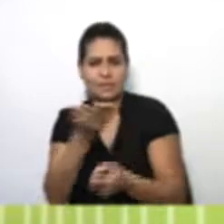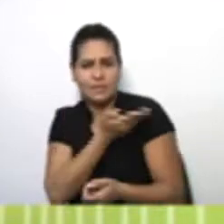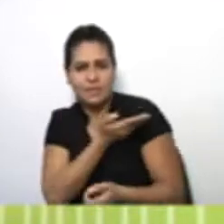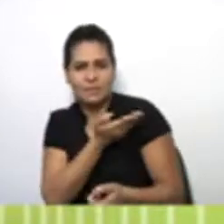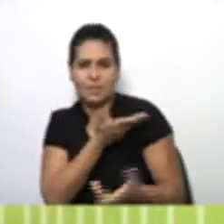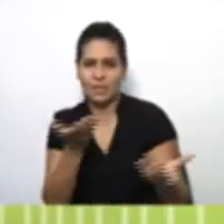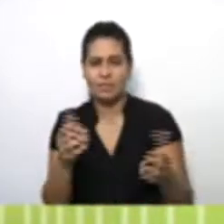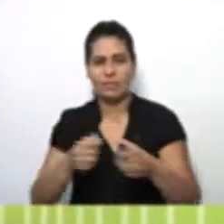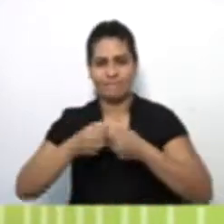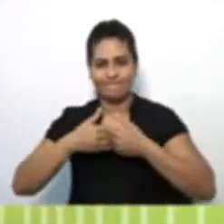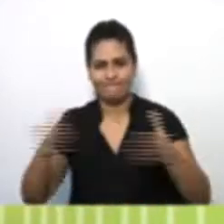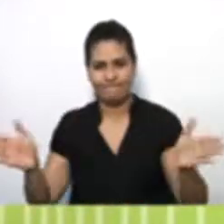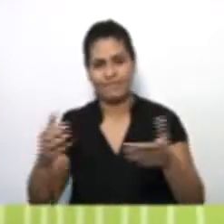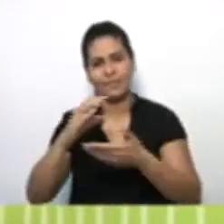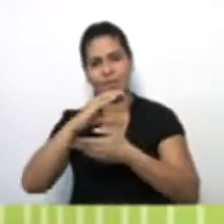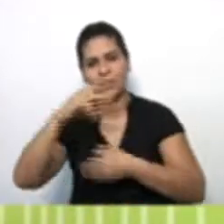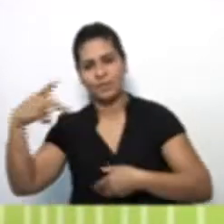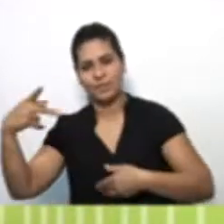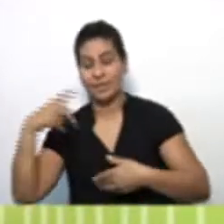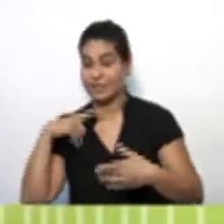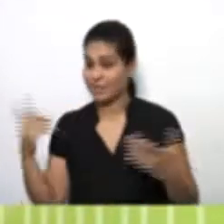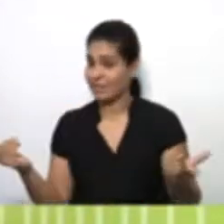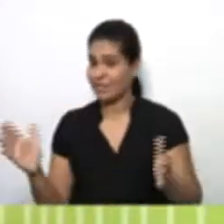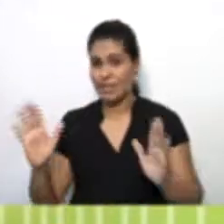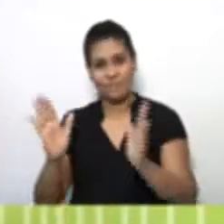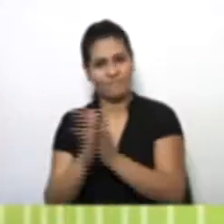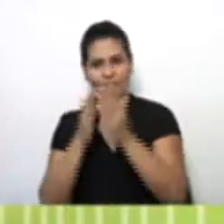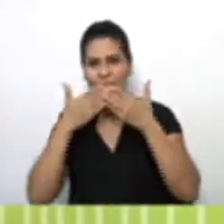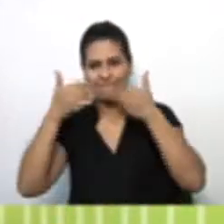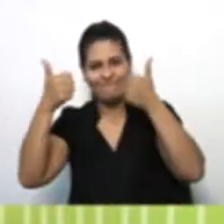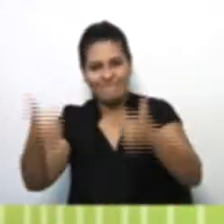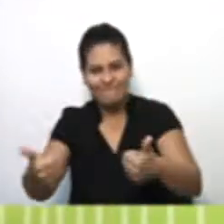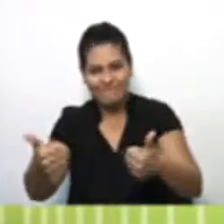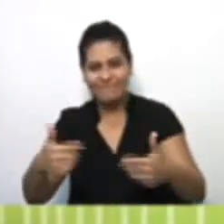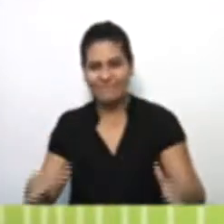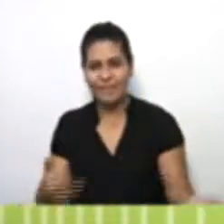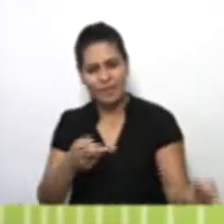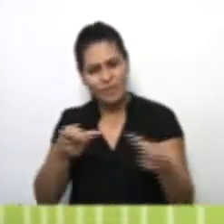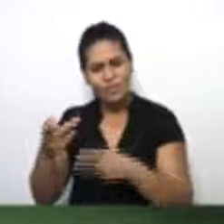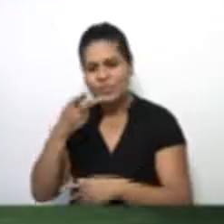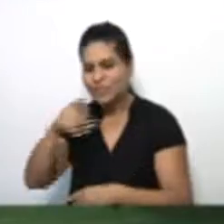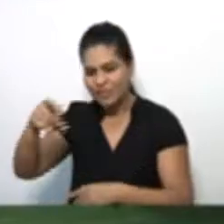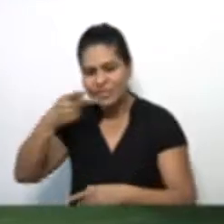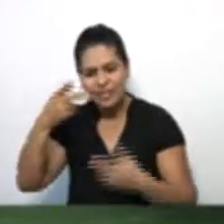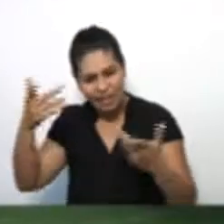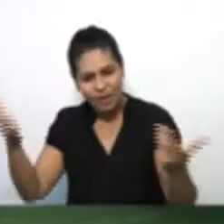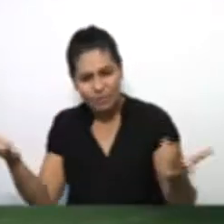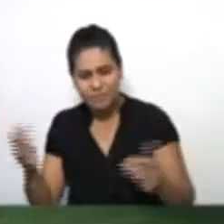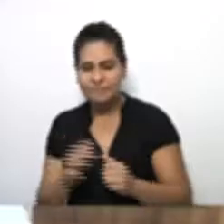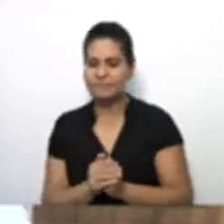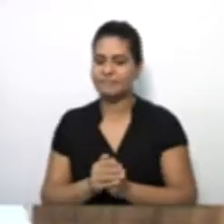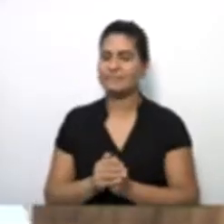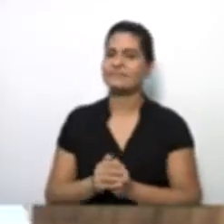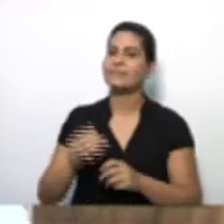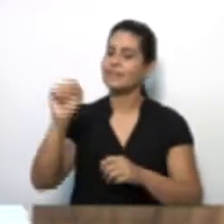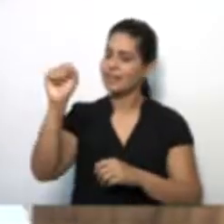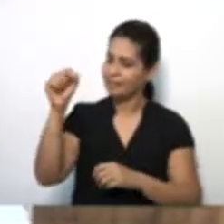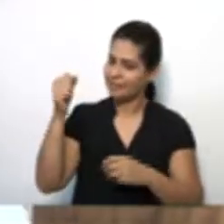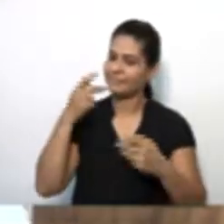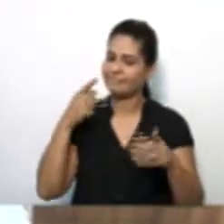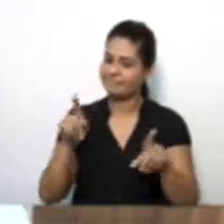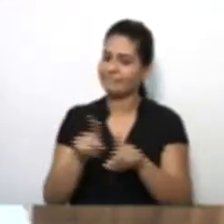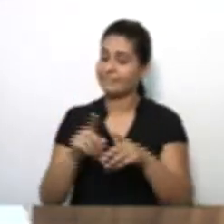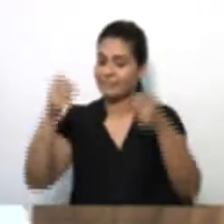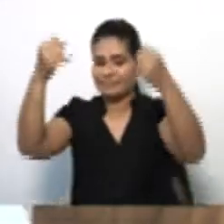colegas, abrir aí, inaugurar a sua cooperativa e vai ter muito sucesso. Professor Everton, algum comentário aí, professor? Gostaria de fazer a consideração aqui,